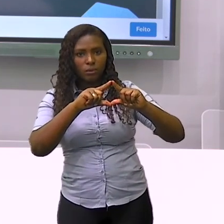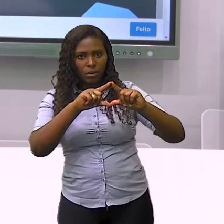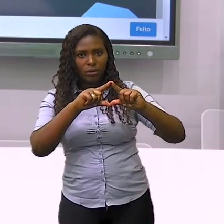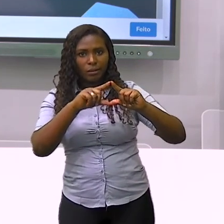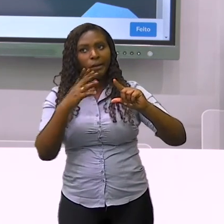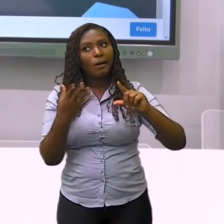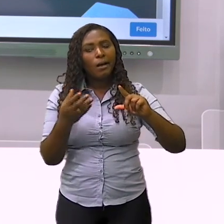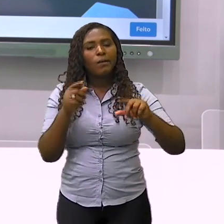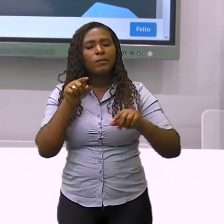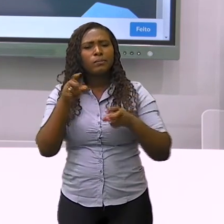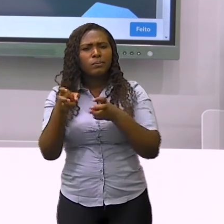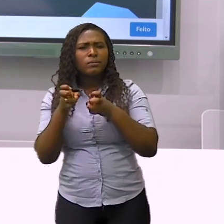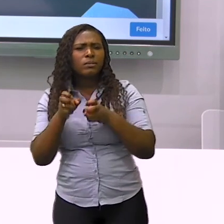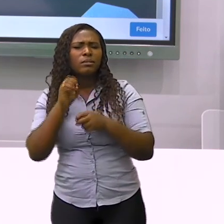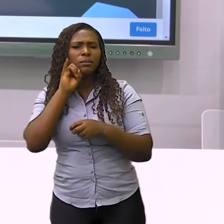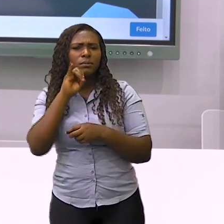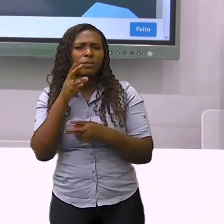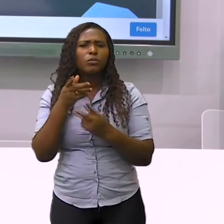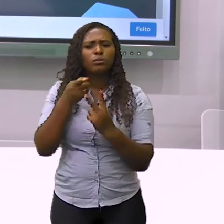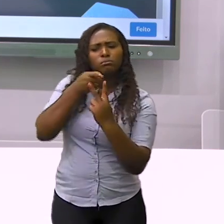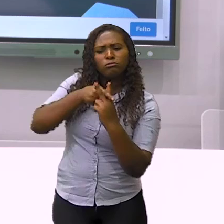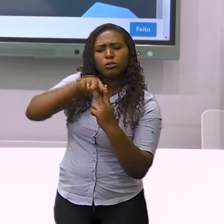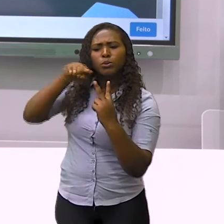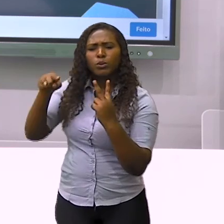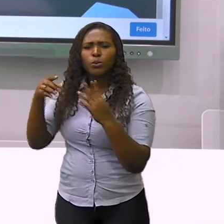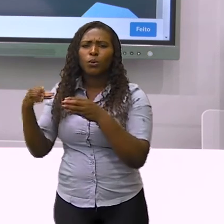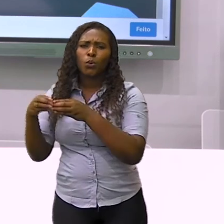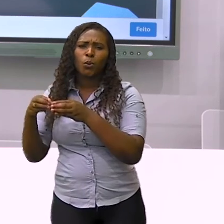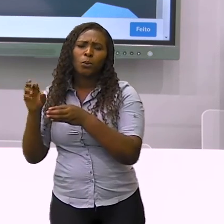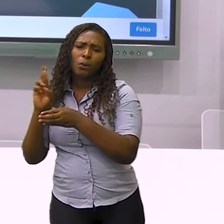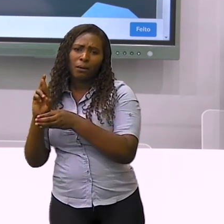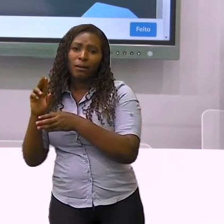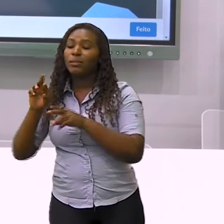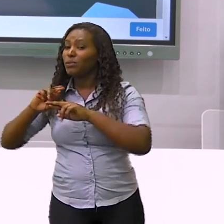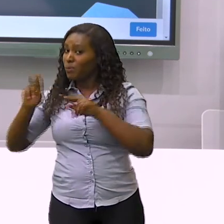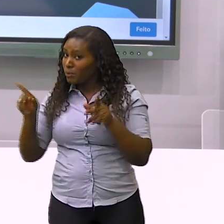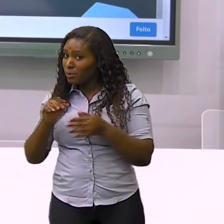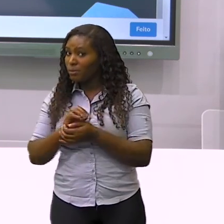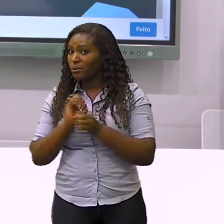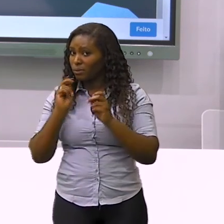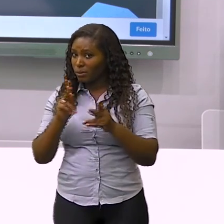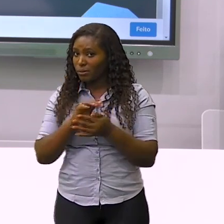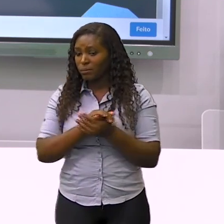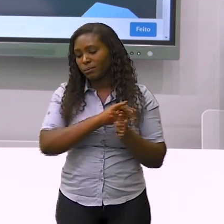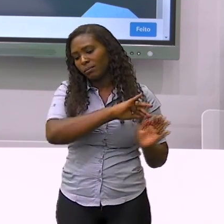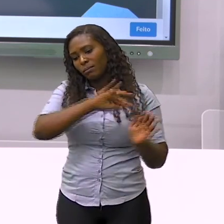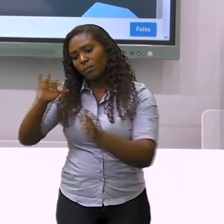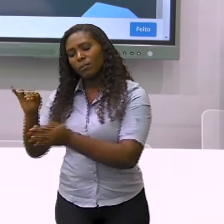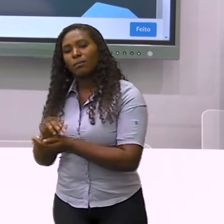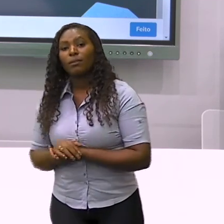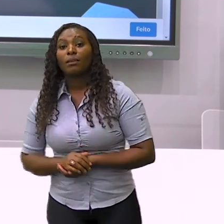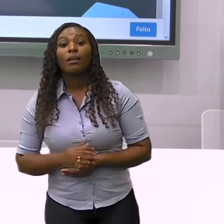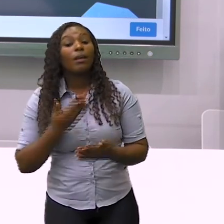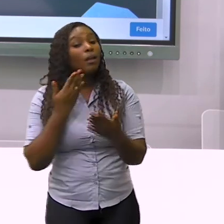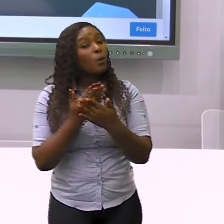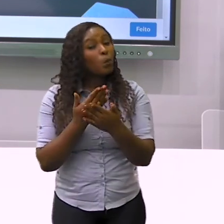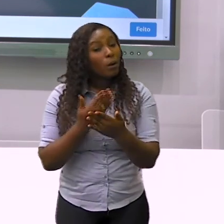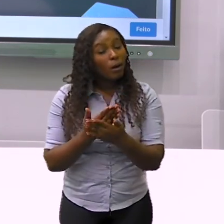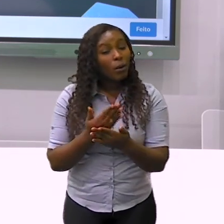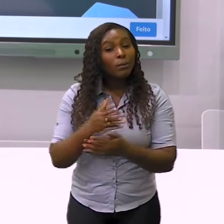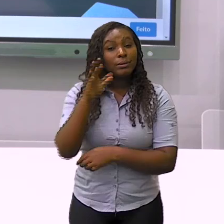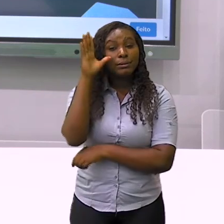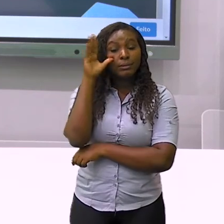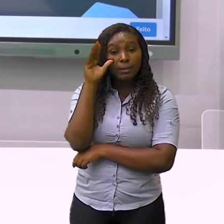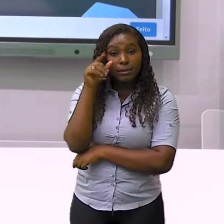B, pessoal. Se o B é negativo, menos com menos vai dar mais. Mais ou menos a